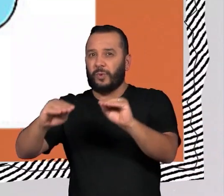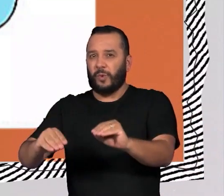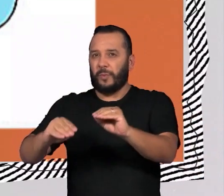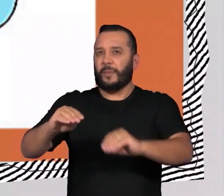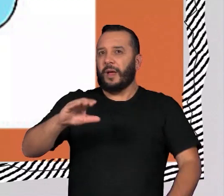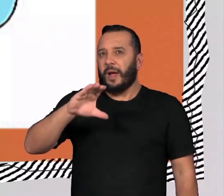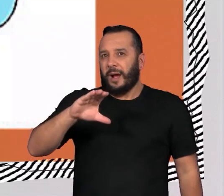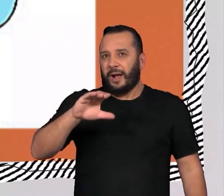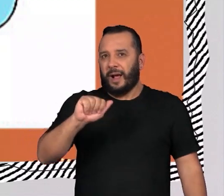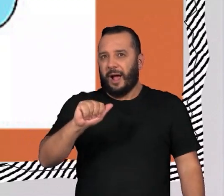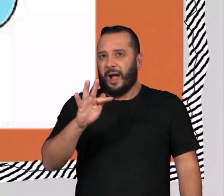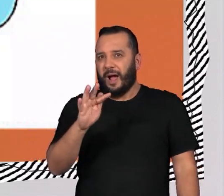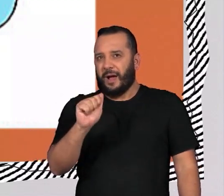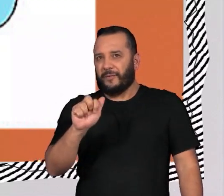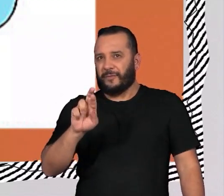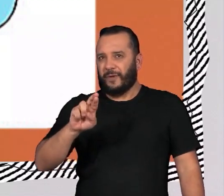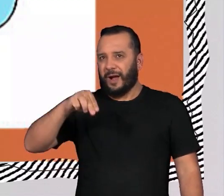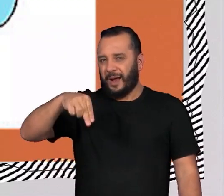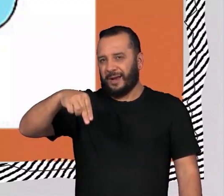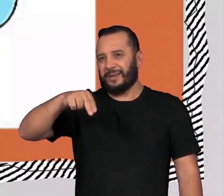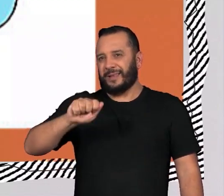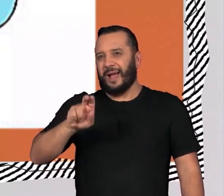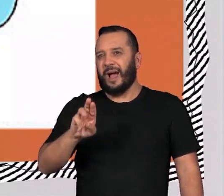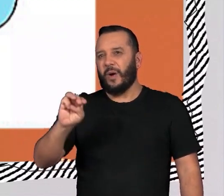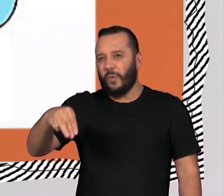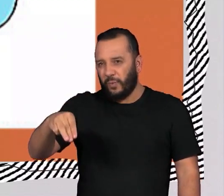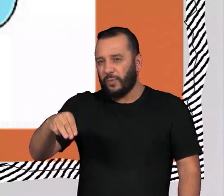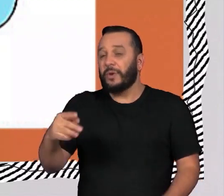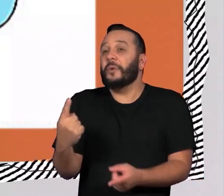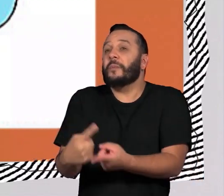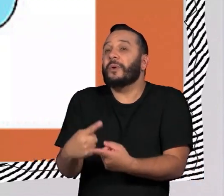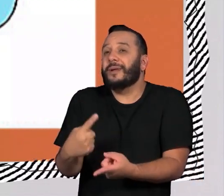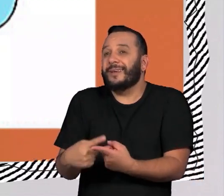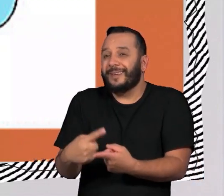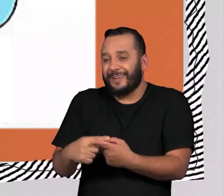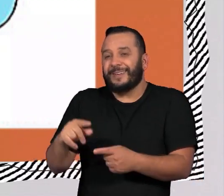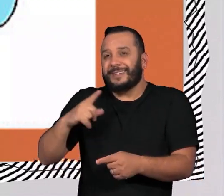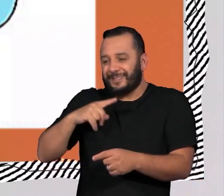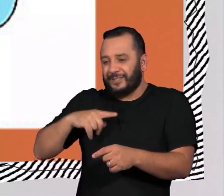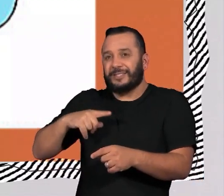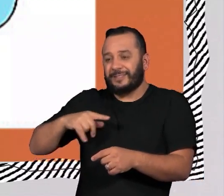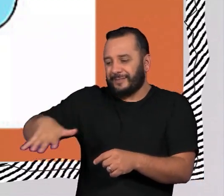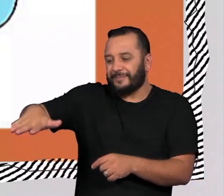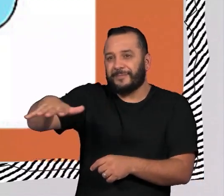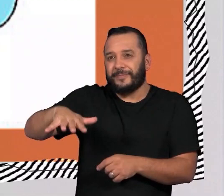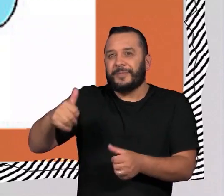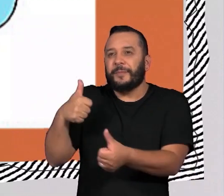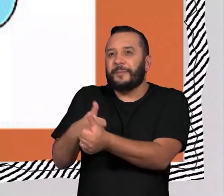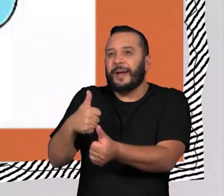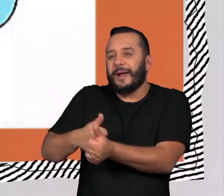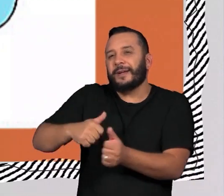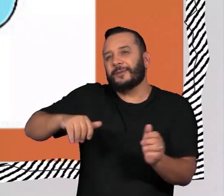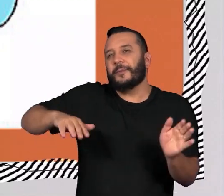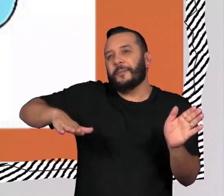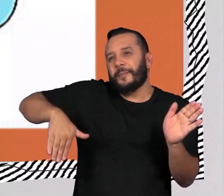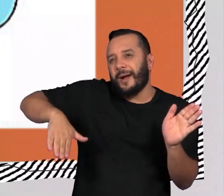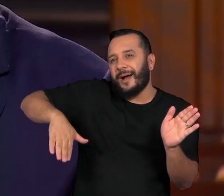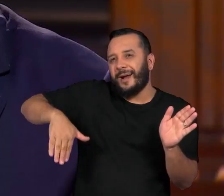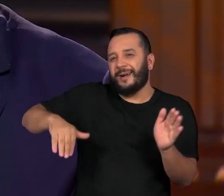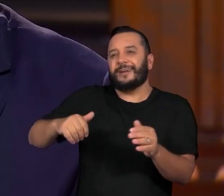Casa de São Pedro por quê Porque ali tinha havia Mares era um lugar de